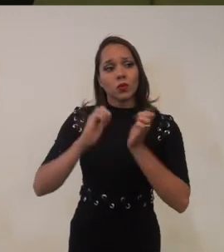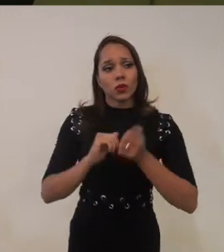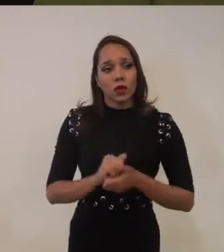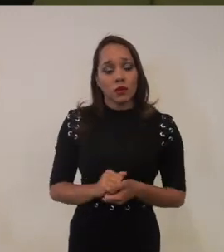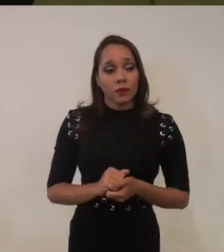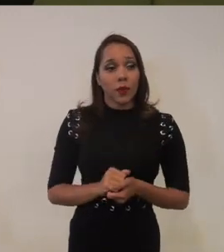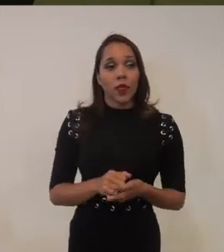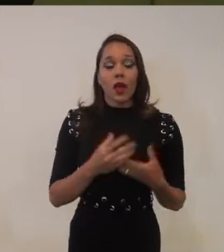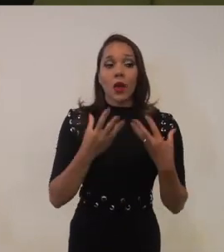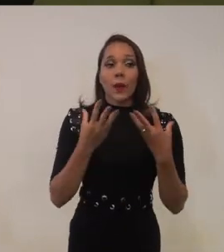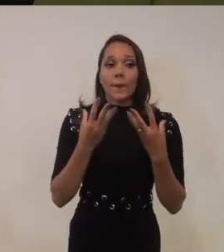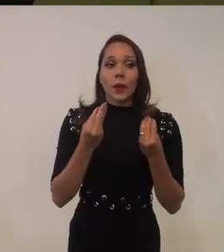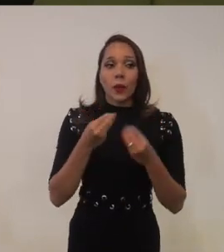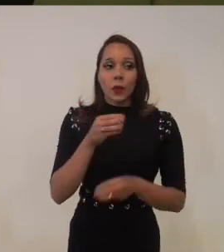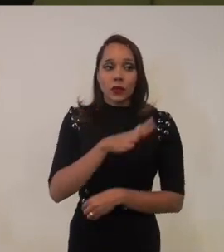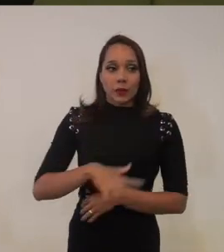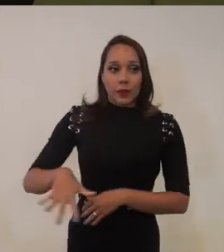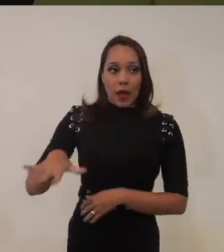Boa parte